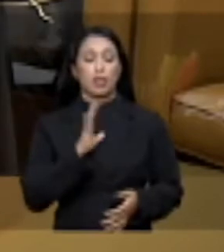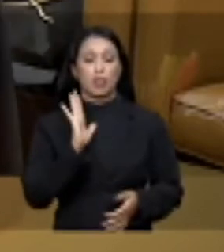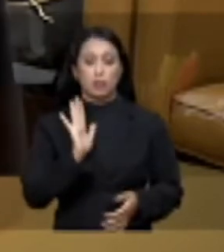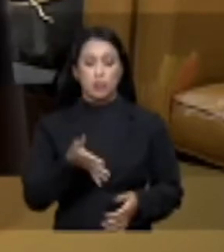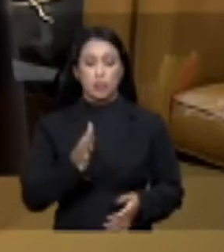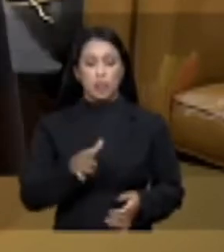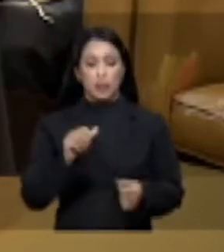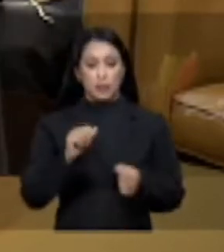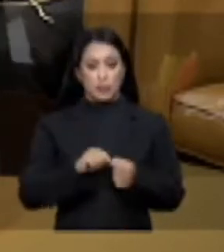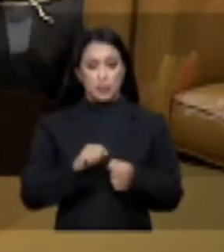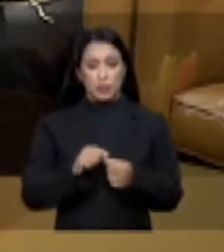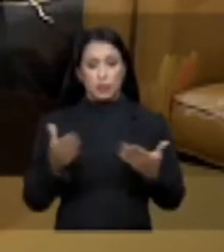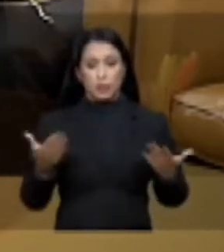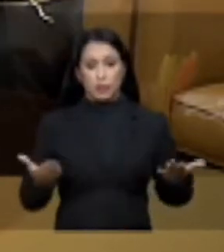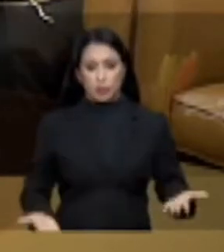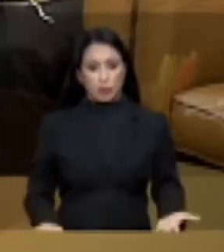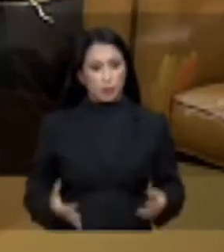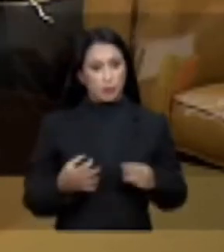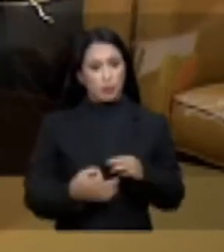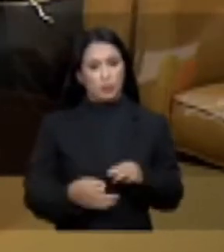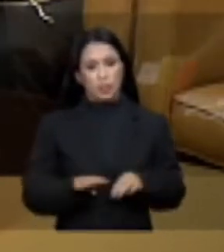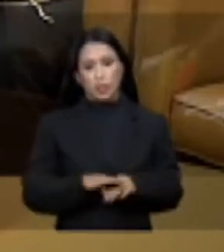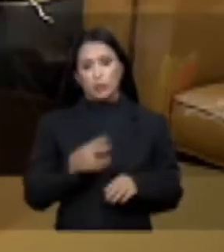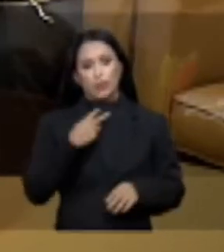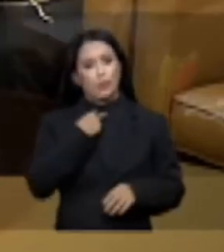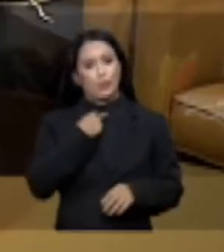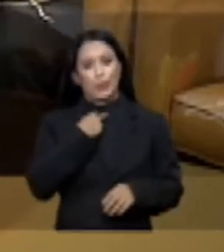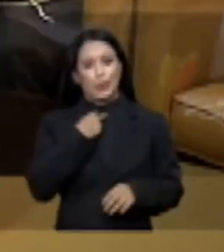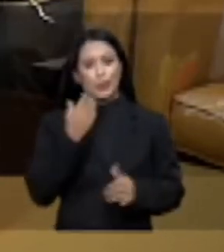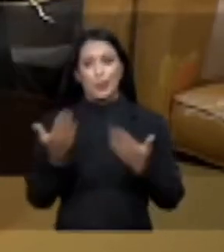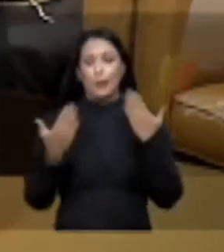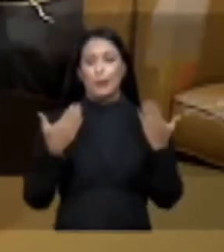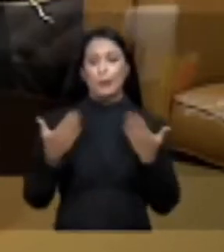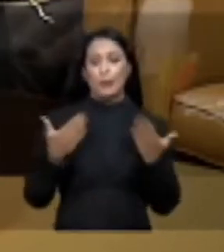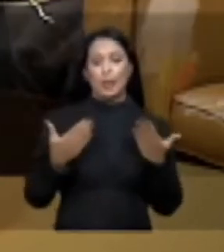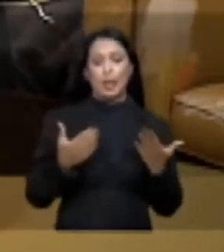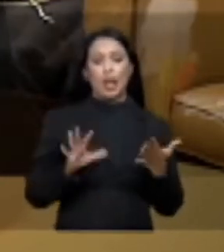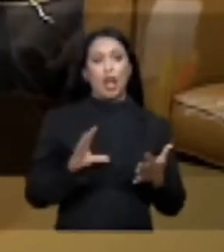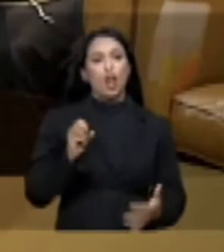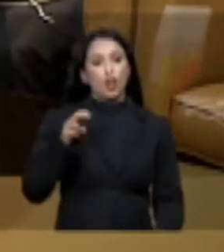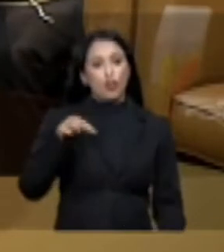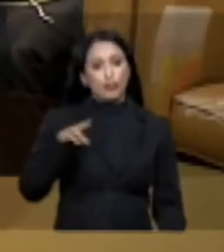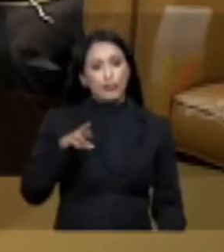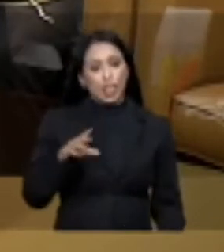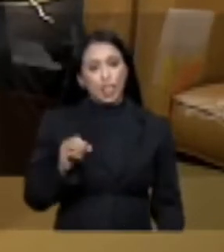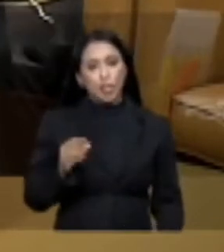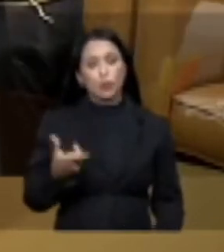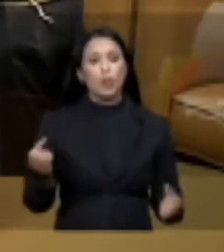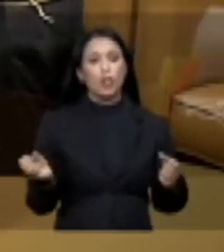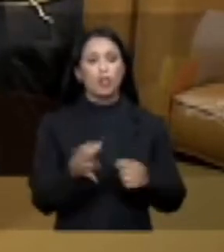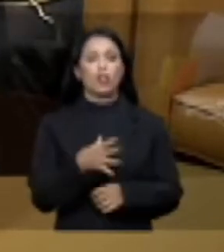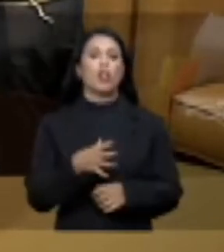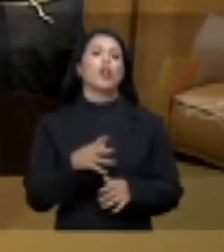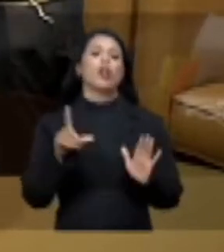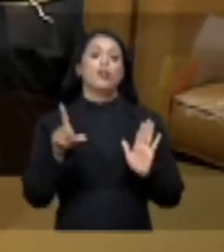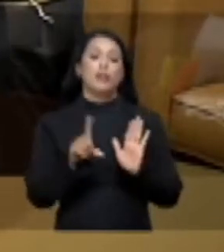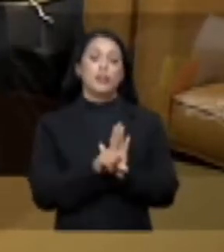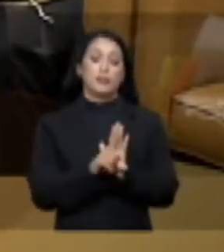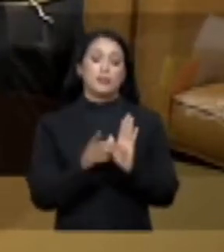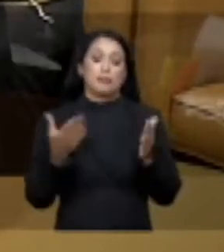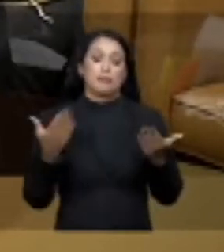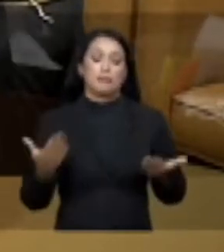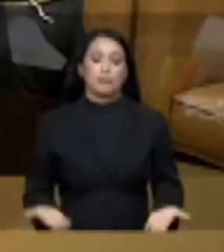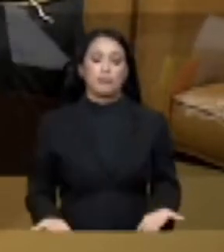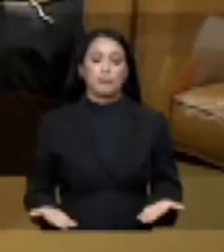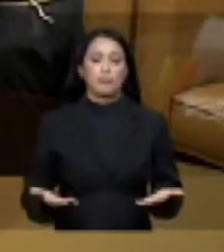excelências, de fato, não há como se comparar os contratos de programas com os convênios que se buscam com a nova legislação. E encerrando aqui o ponto